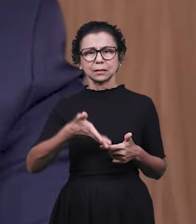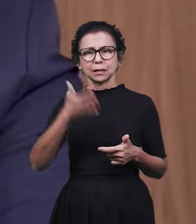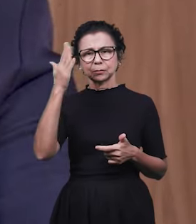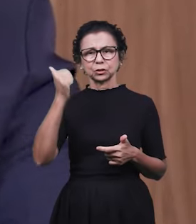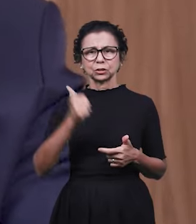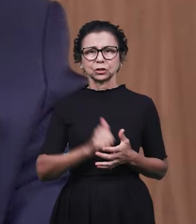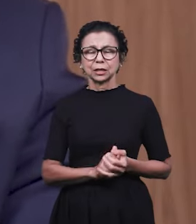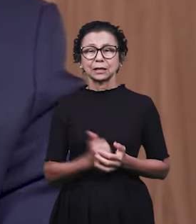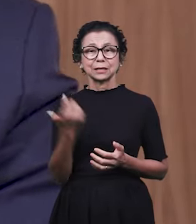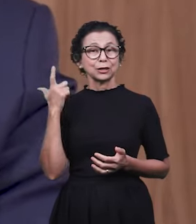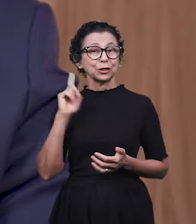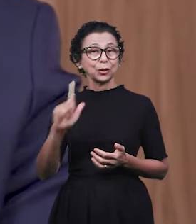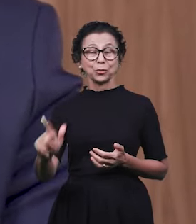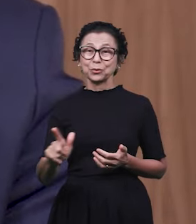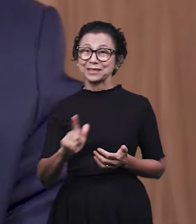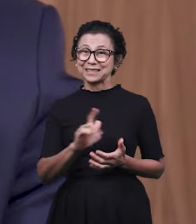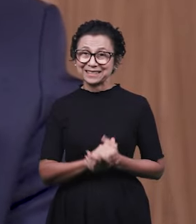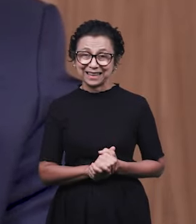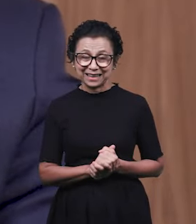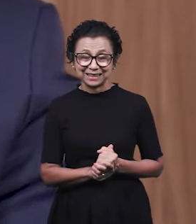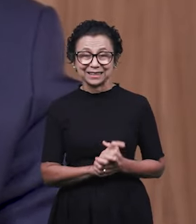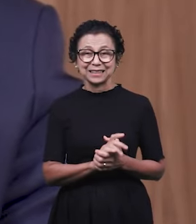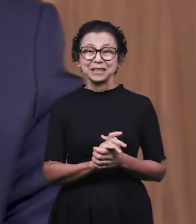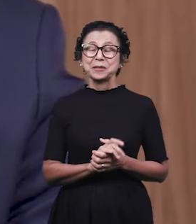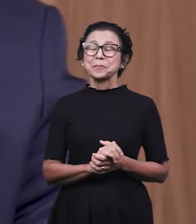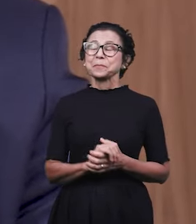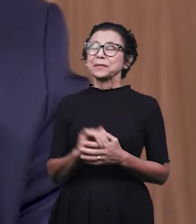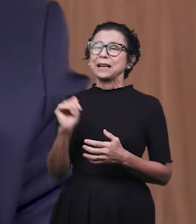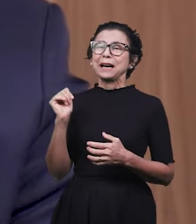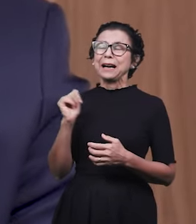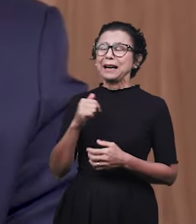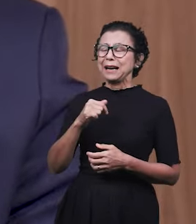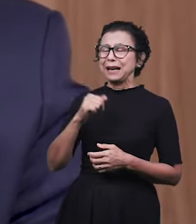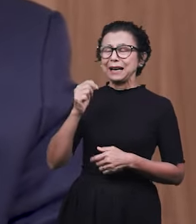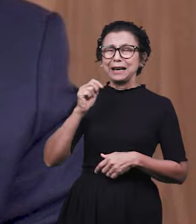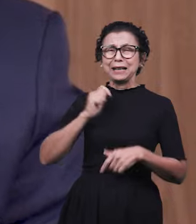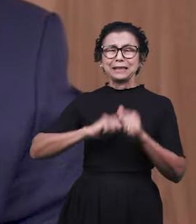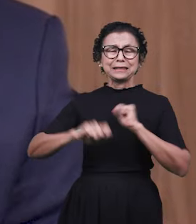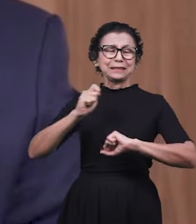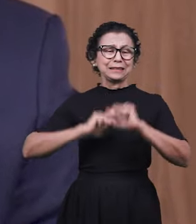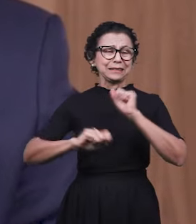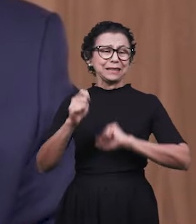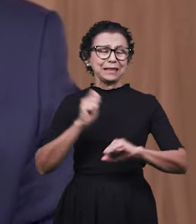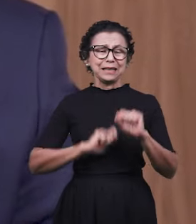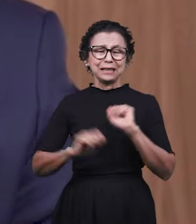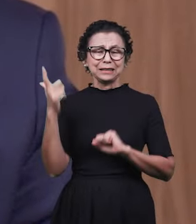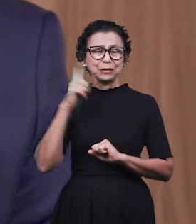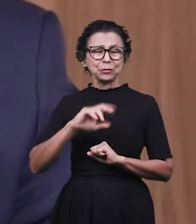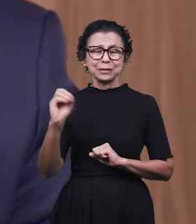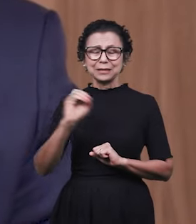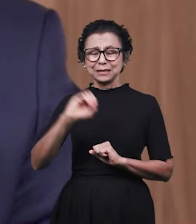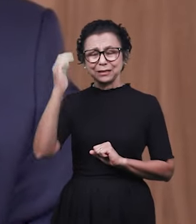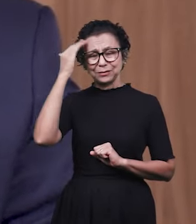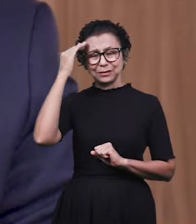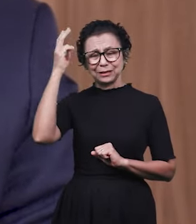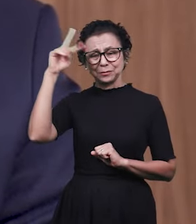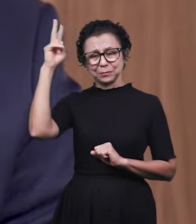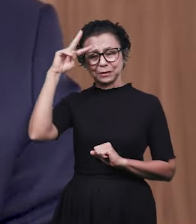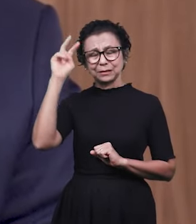que não estudou mais, você não sabe nada, e aquilo gera uma ansiedade muito grande. Nós temos